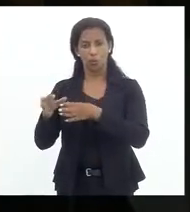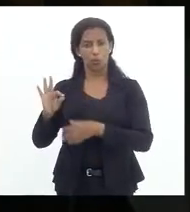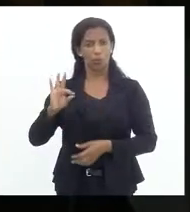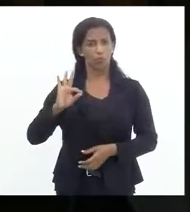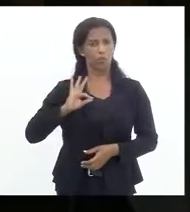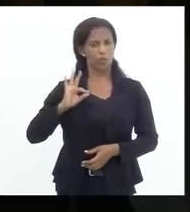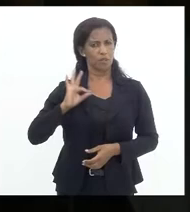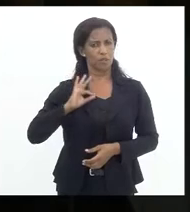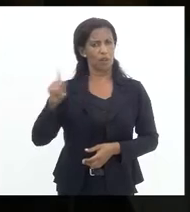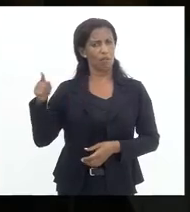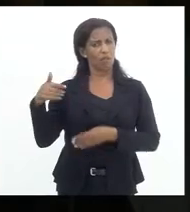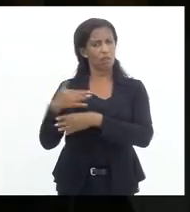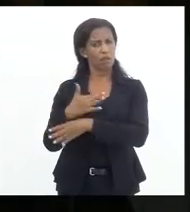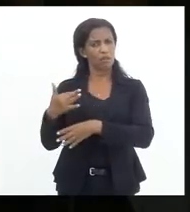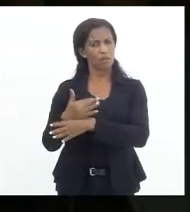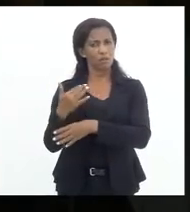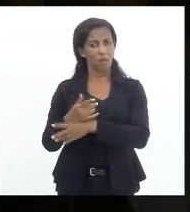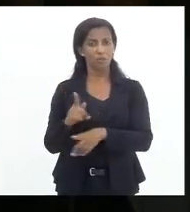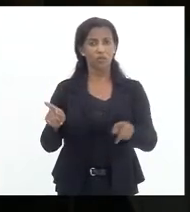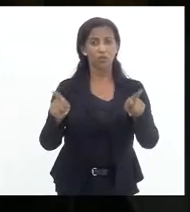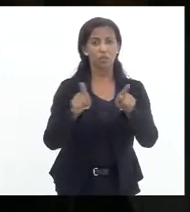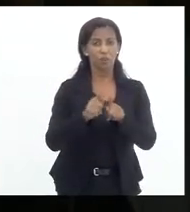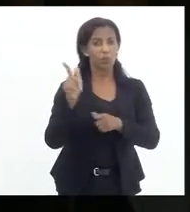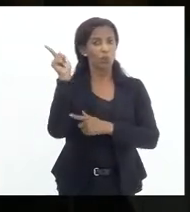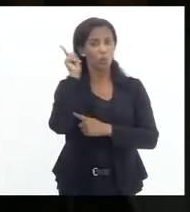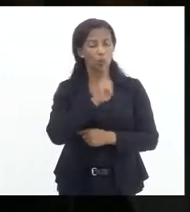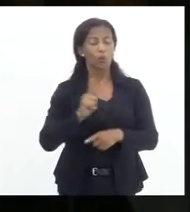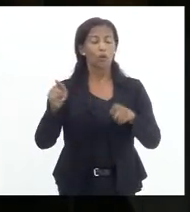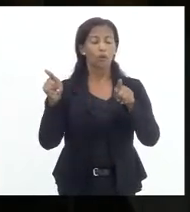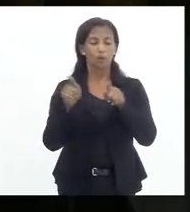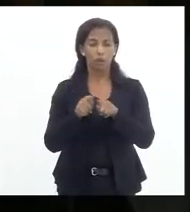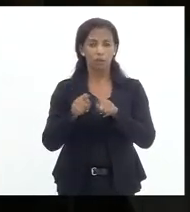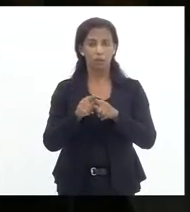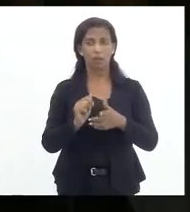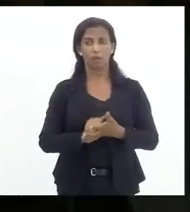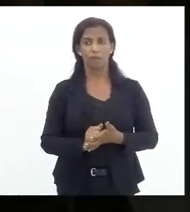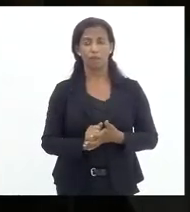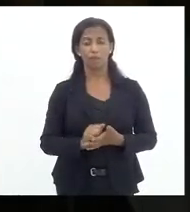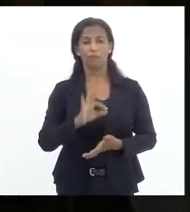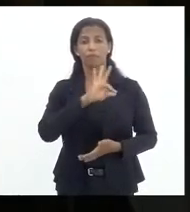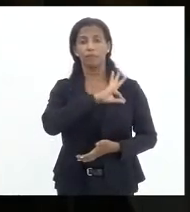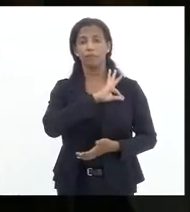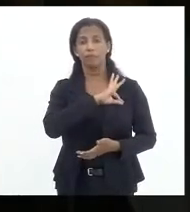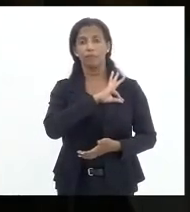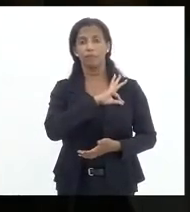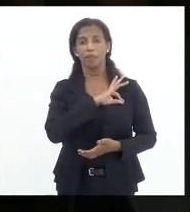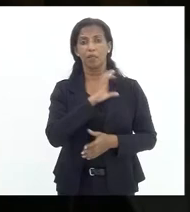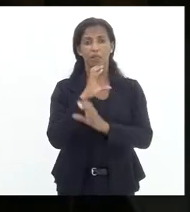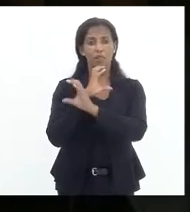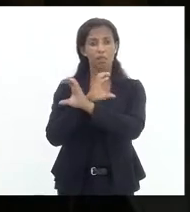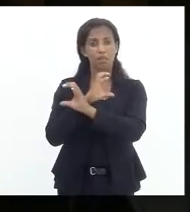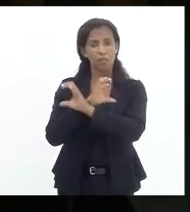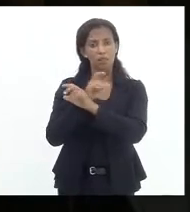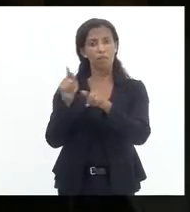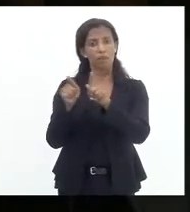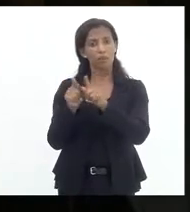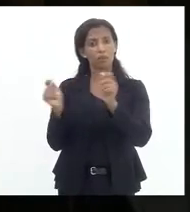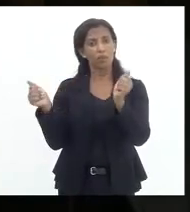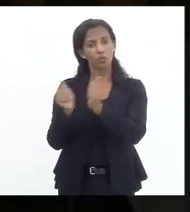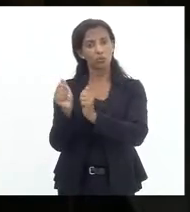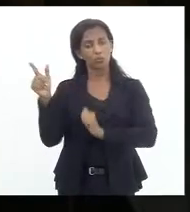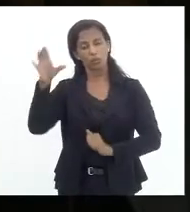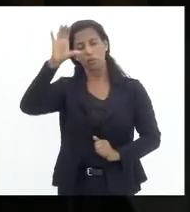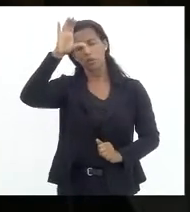na cidade abrangendo inclusive alcançando Inclusive a polícia civil em atuação em